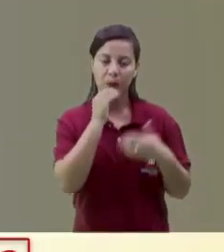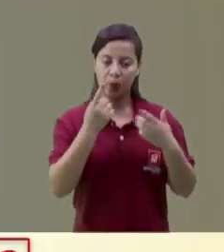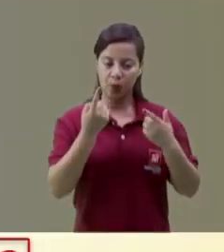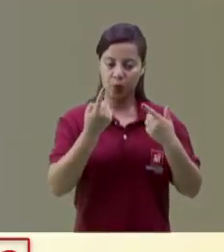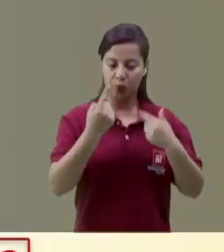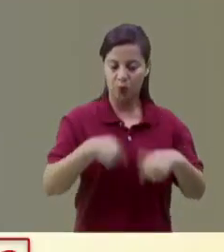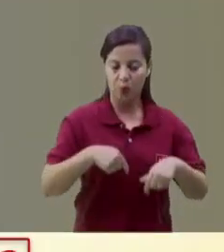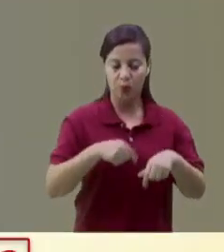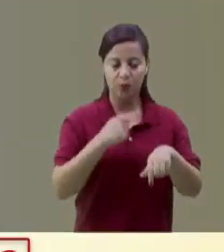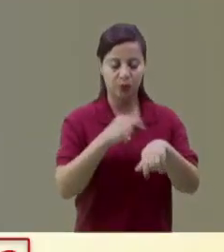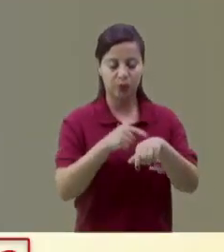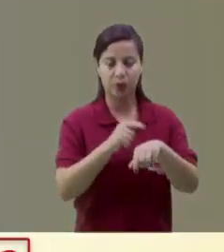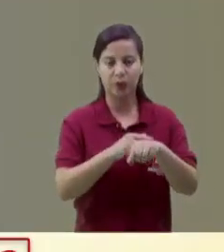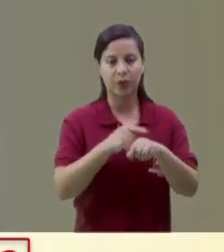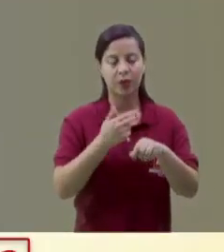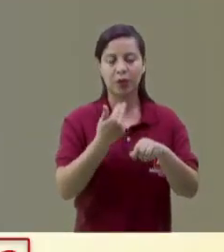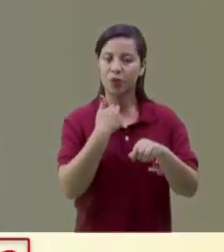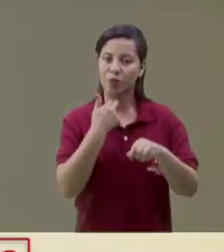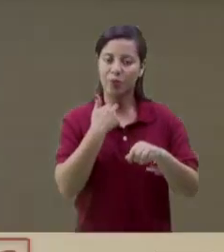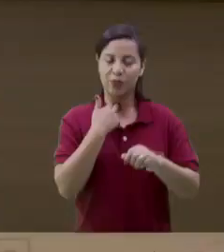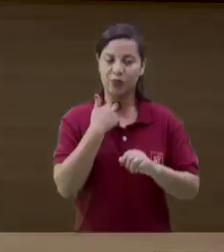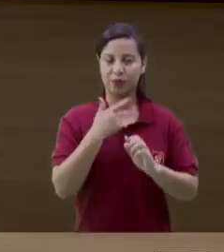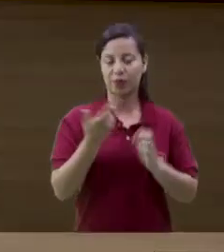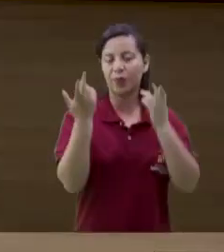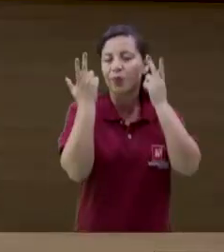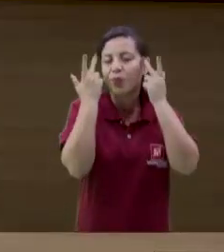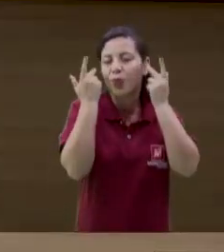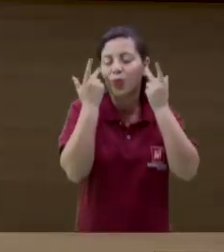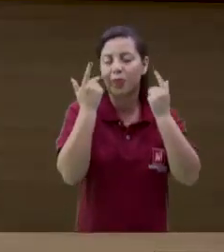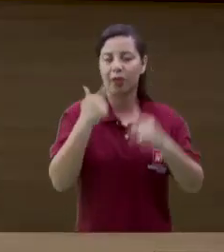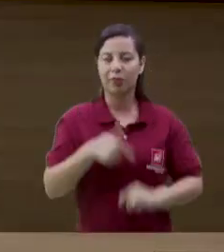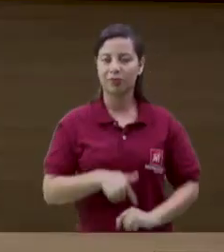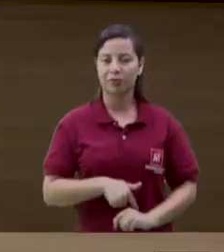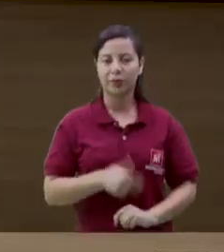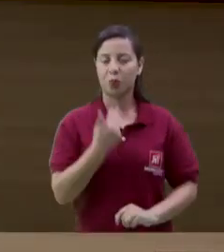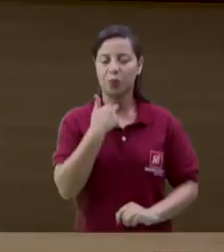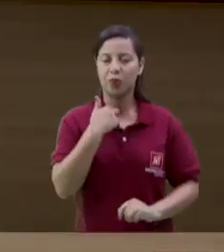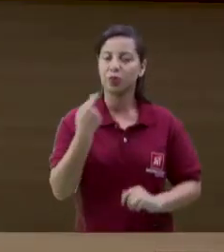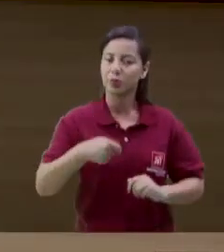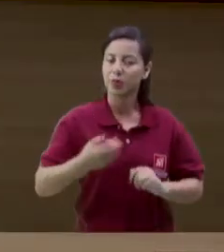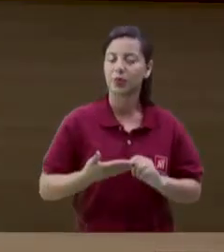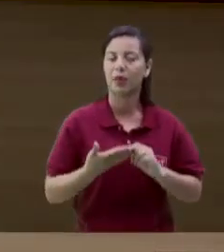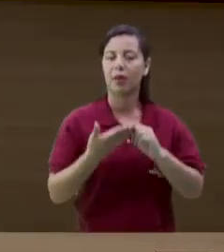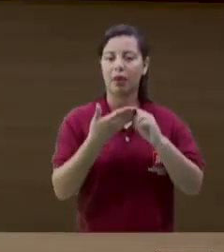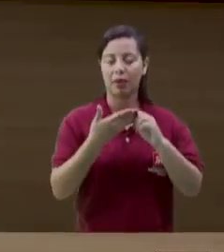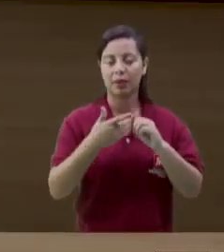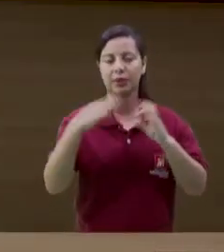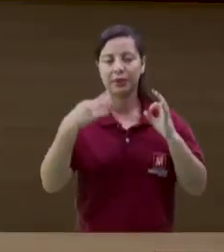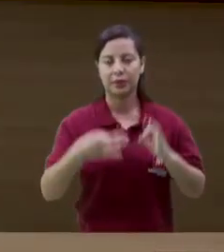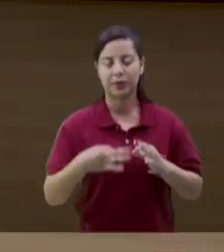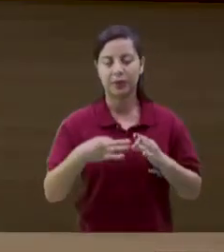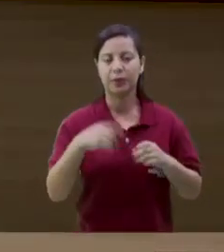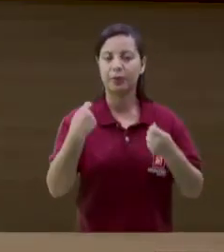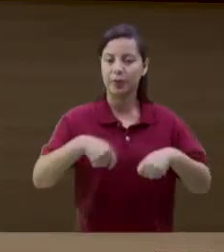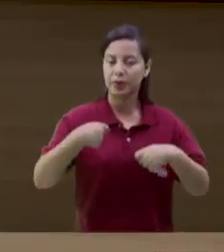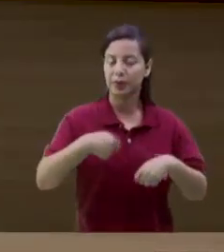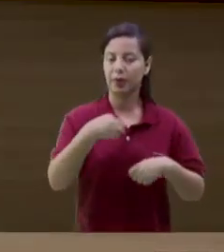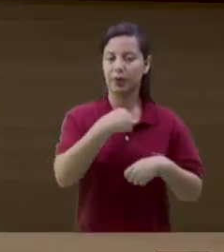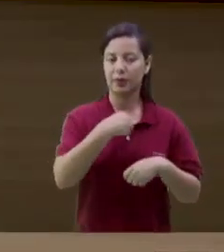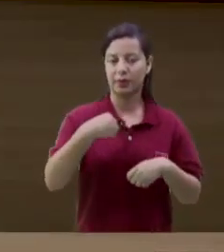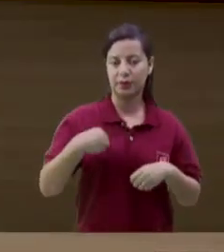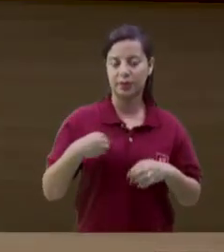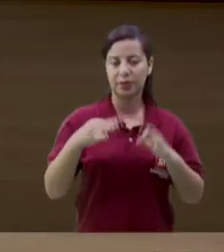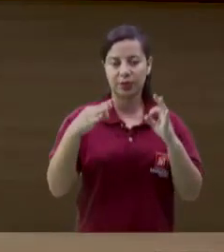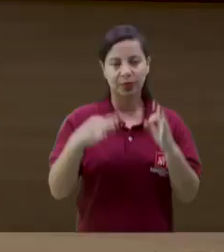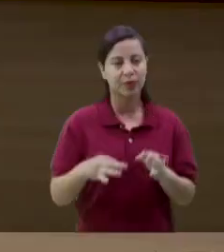foi fraturada na posição original. Porque até mesmo no hospital é preciso fazer um exame específico de raio-x para ver